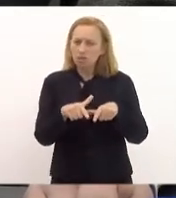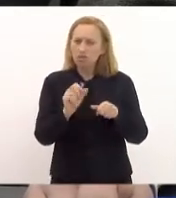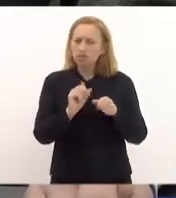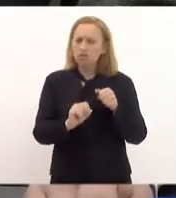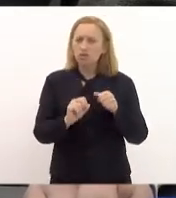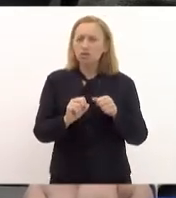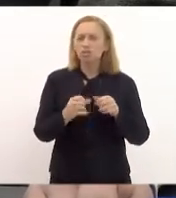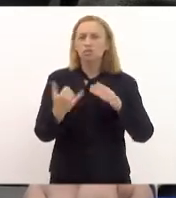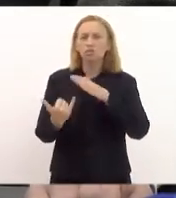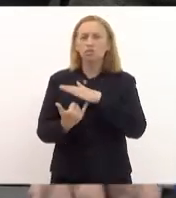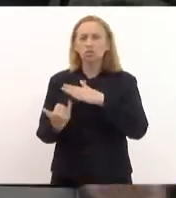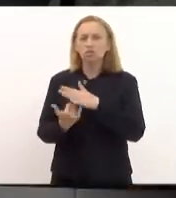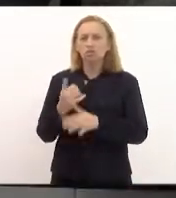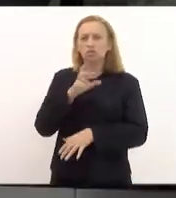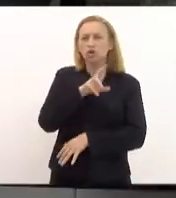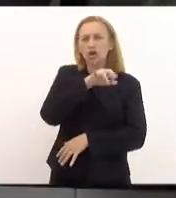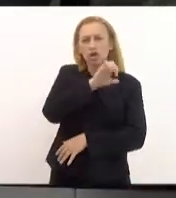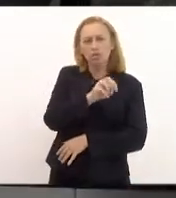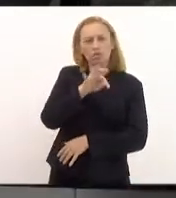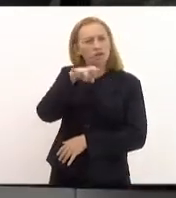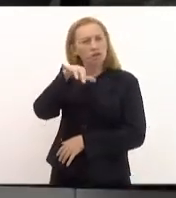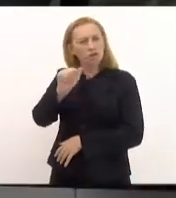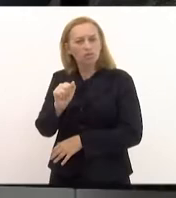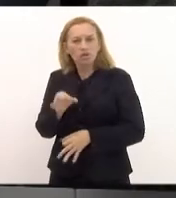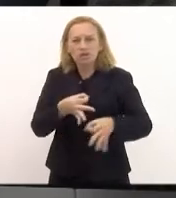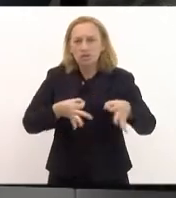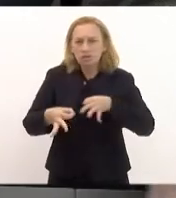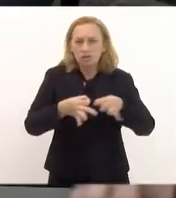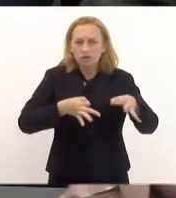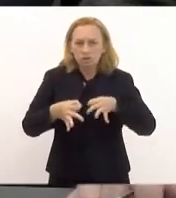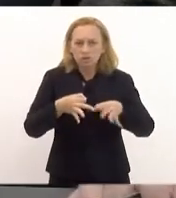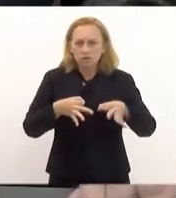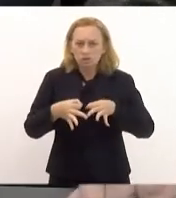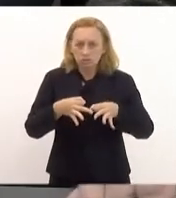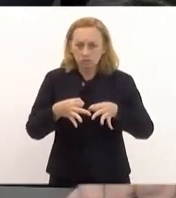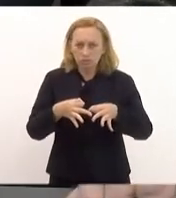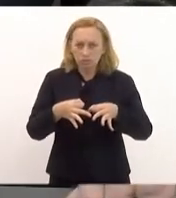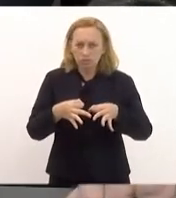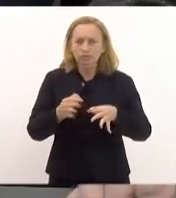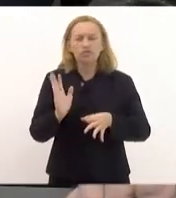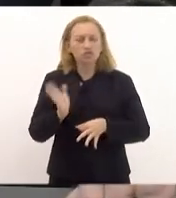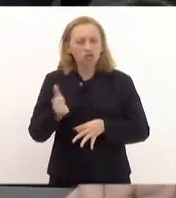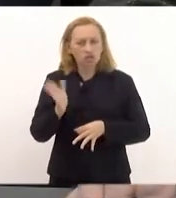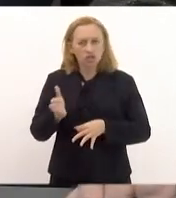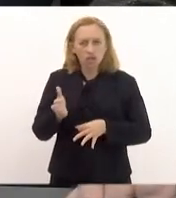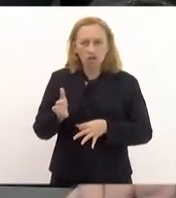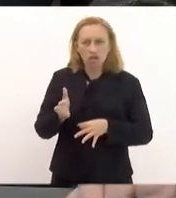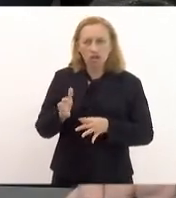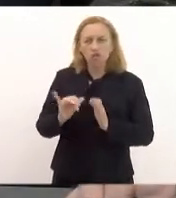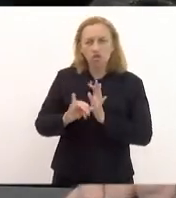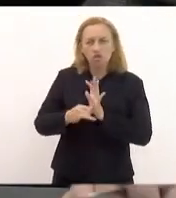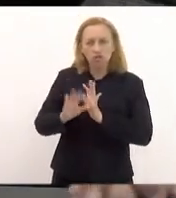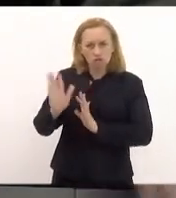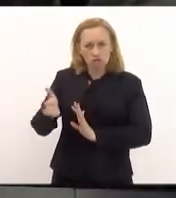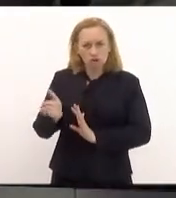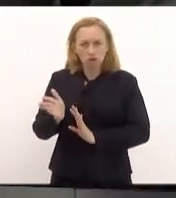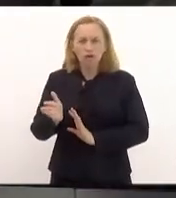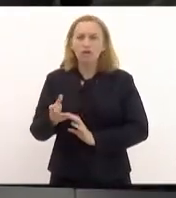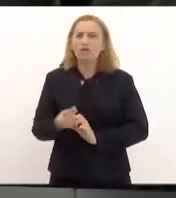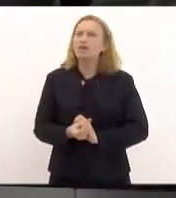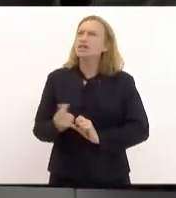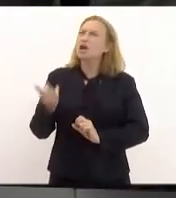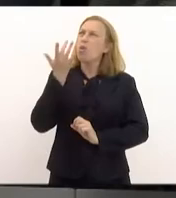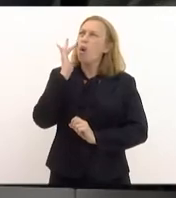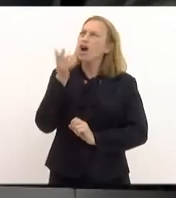Rio Metrópole. Por exemplo, o nosso plano de mobilidade metropolitano já está disponível em edital na rua. Vai sair, eu